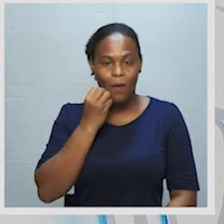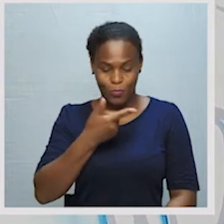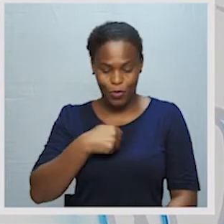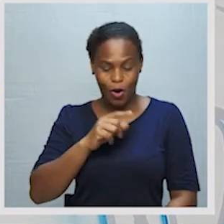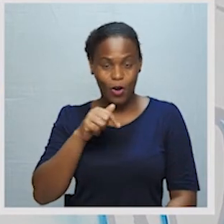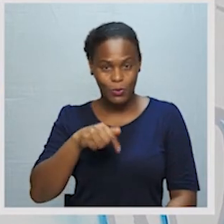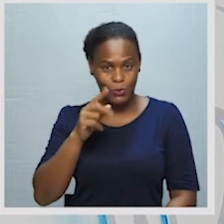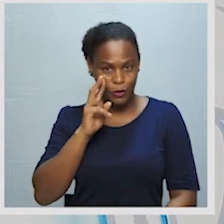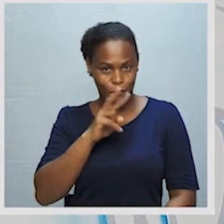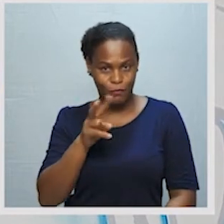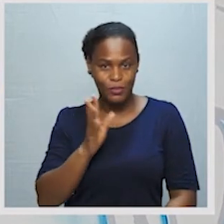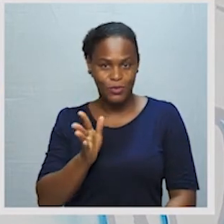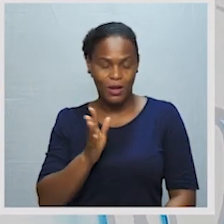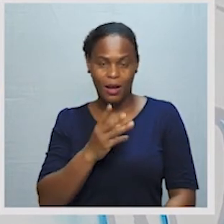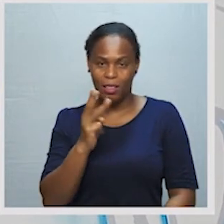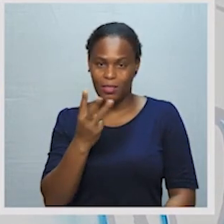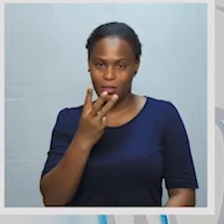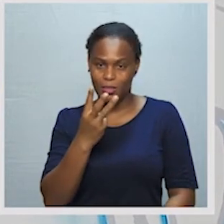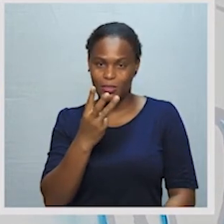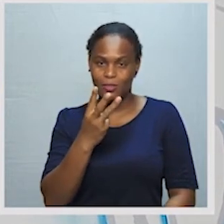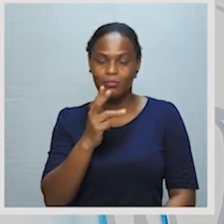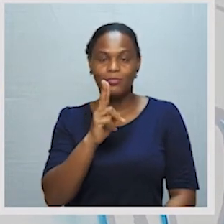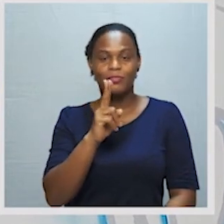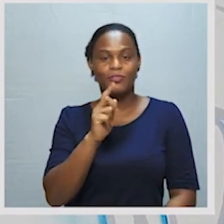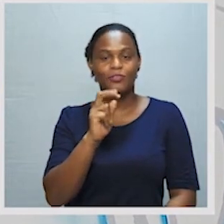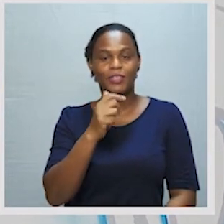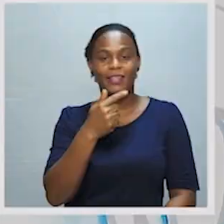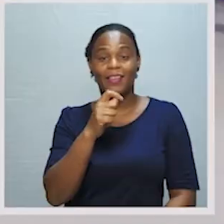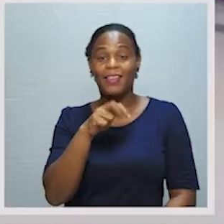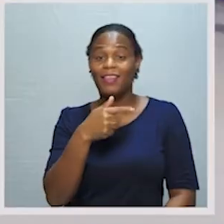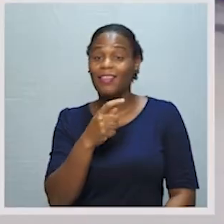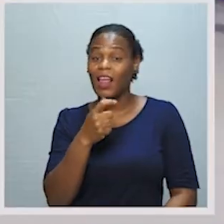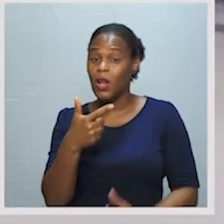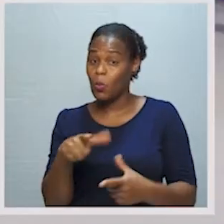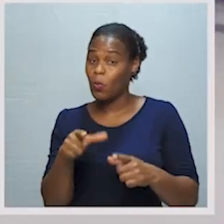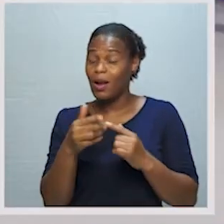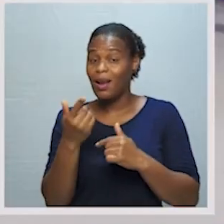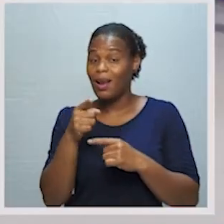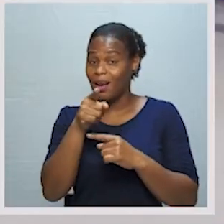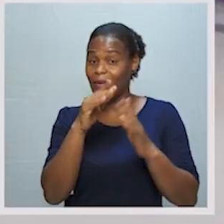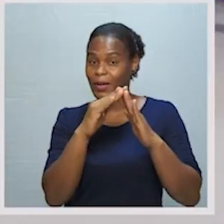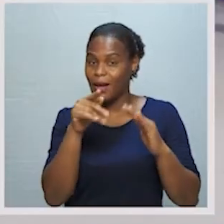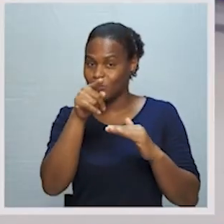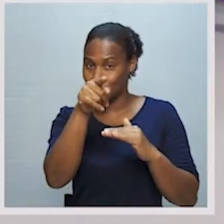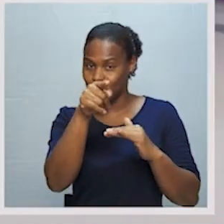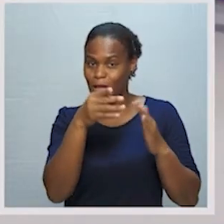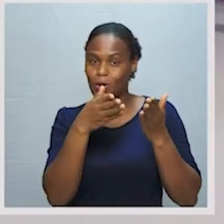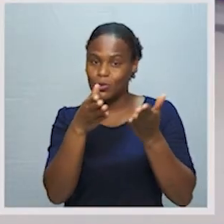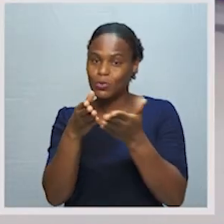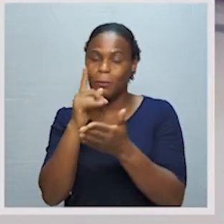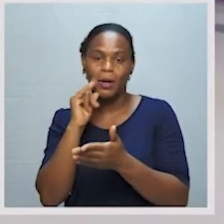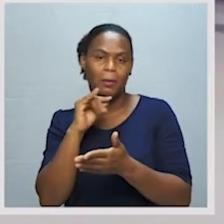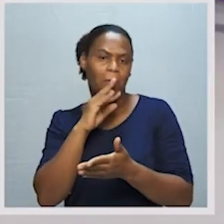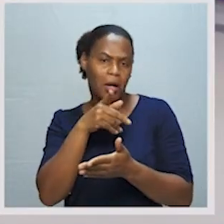Como nós vimos hoje as 3 vertentes da língua, lá em casa, vocês, com a